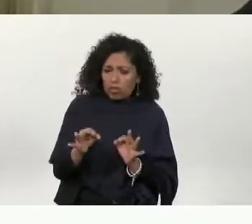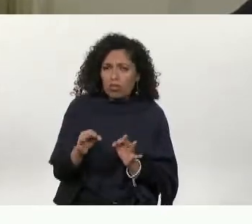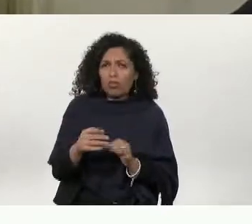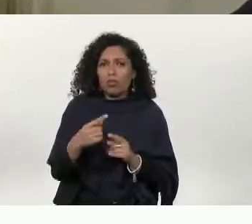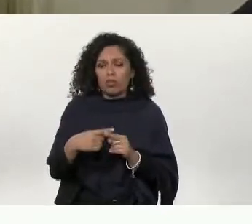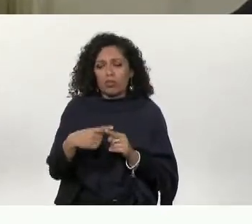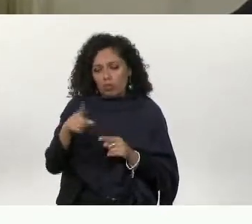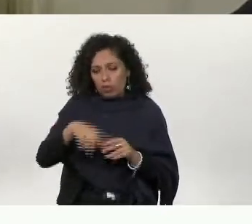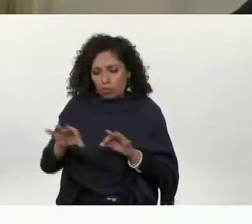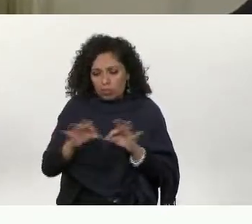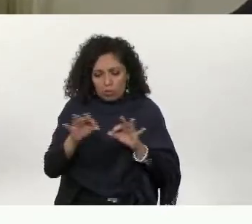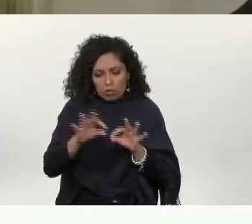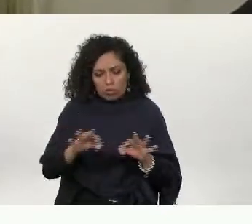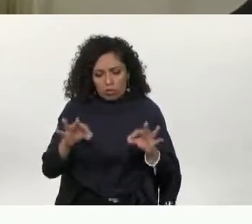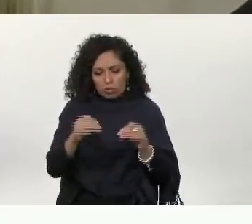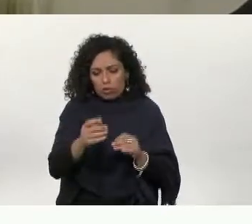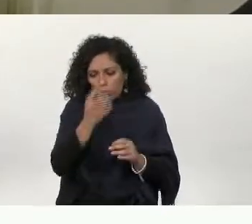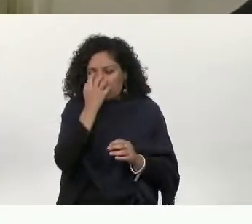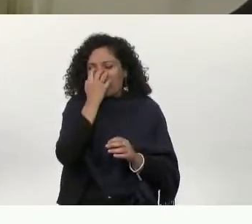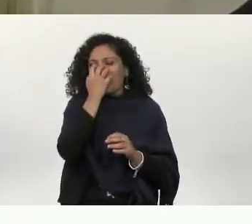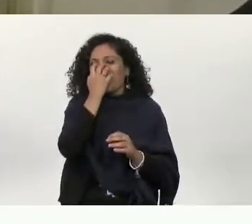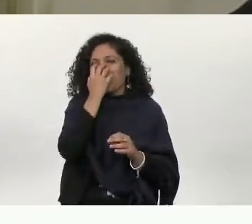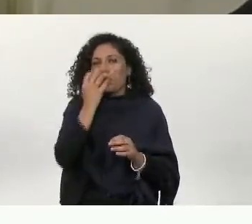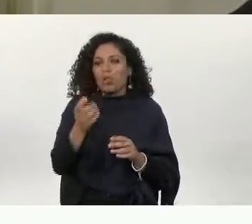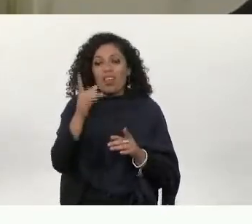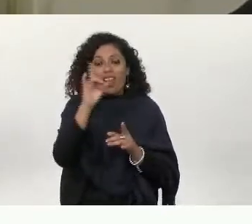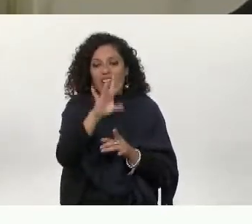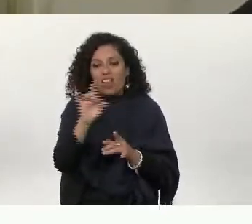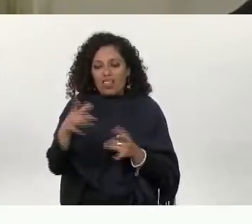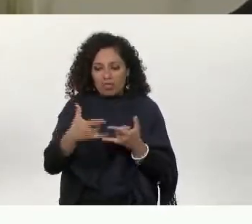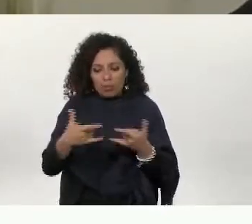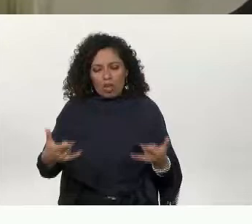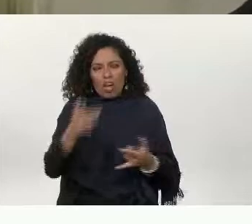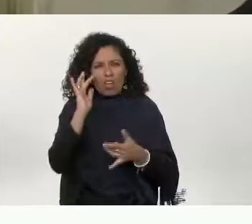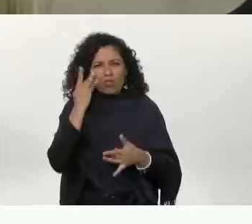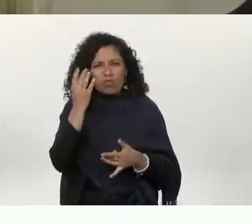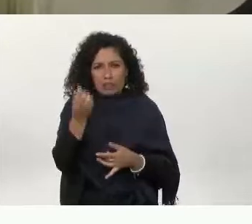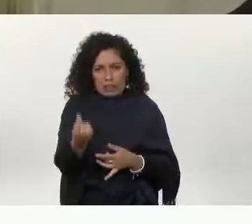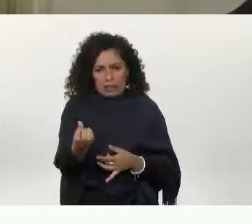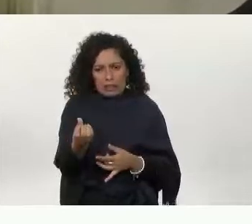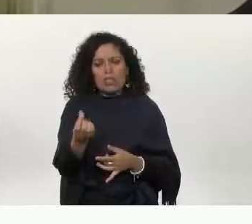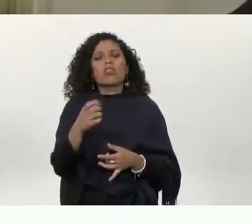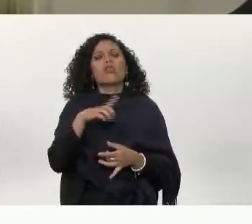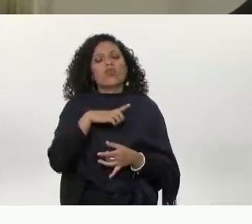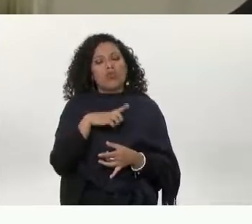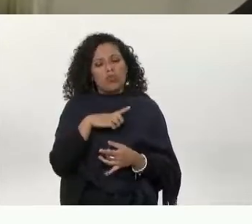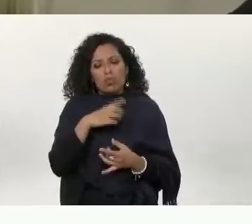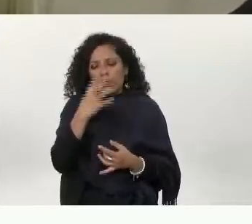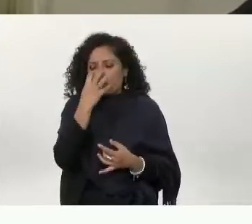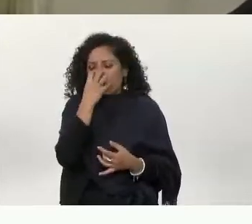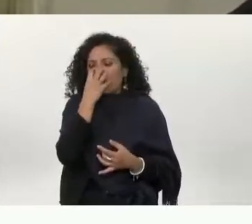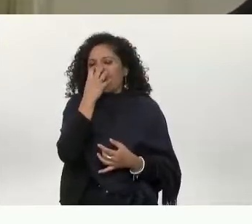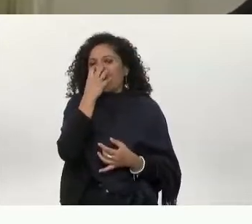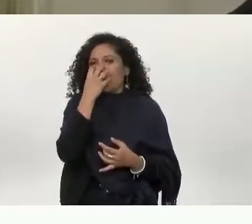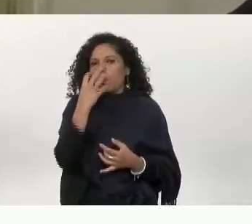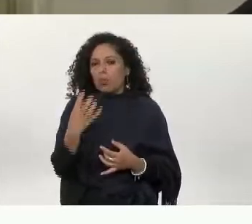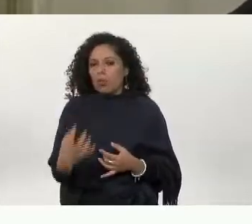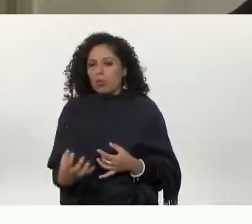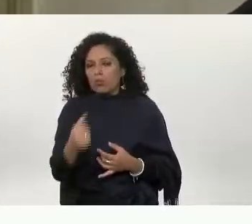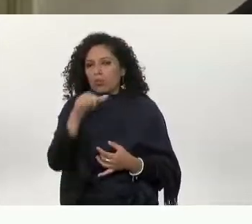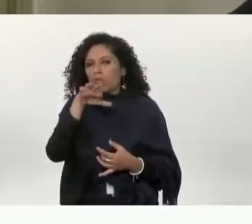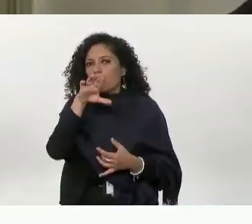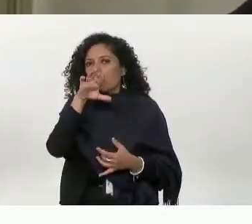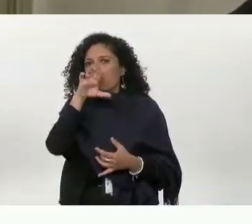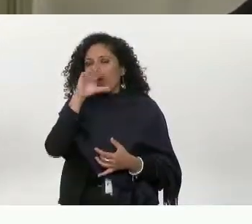dentro do auditório. Para cada leito, que são 6 leitos, se eu não me engano, tinha uma saída de oxigênio, para que ele foi transformado